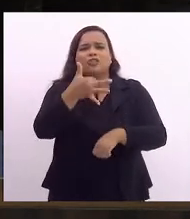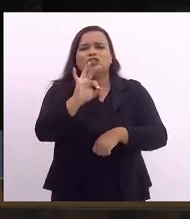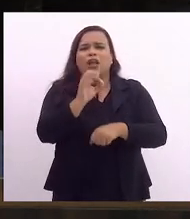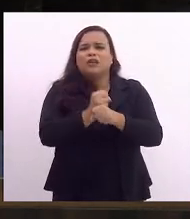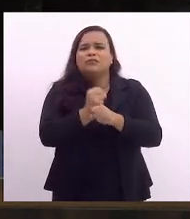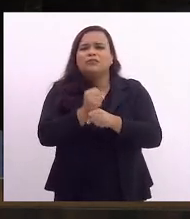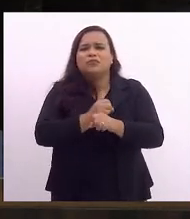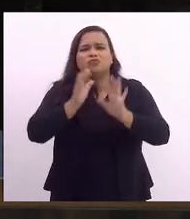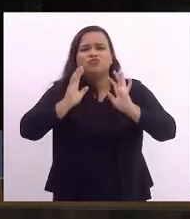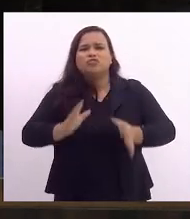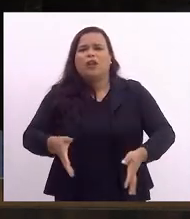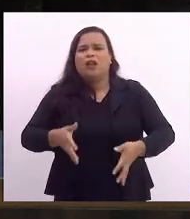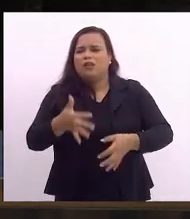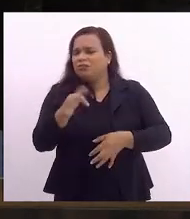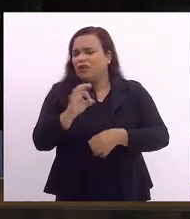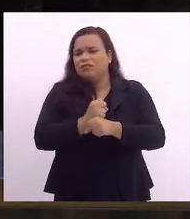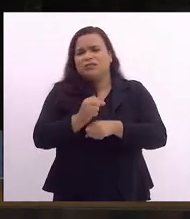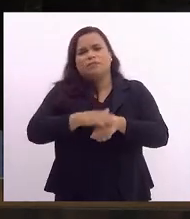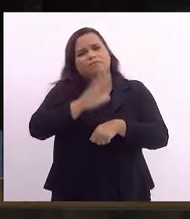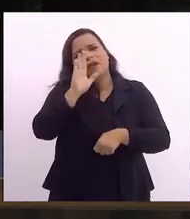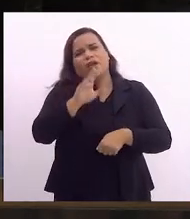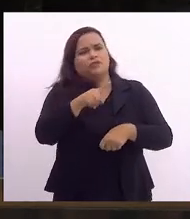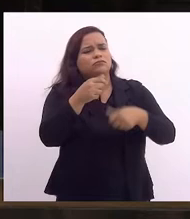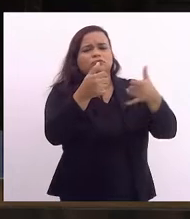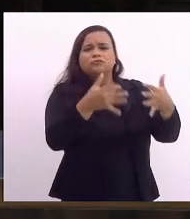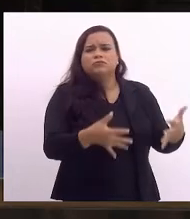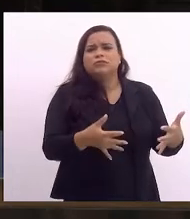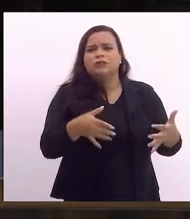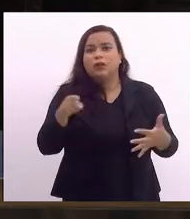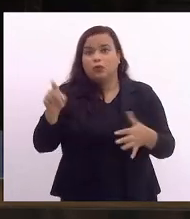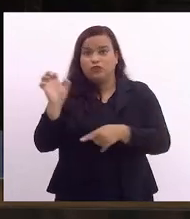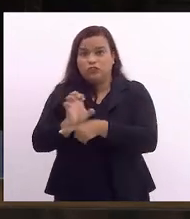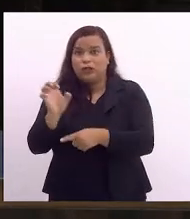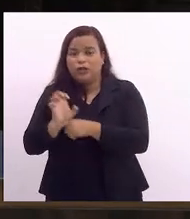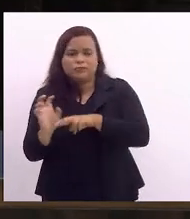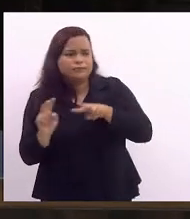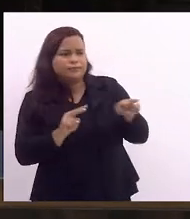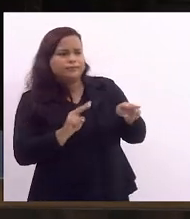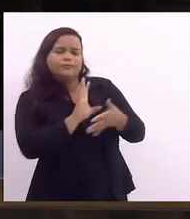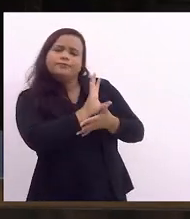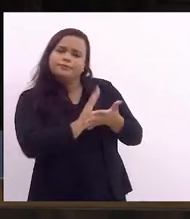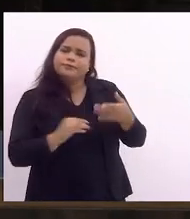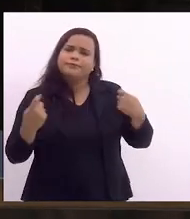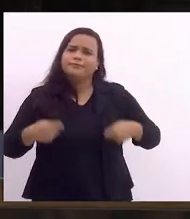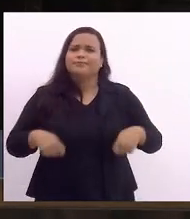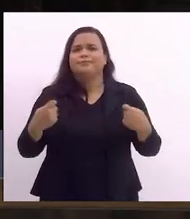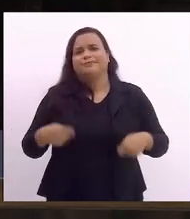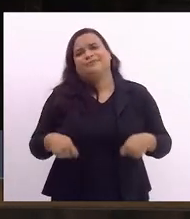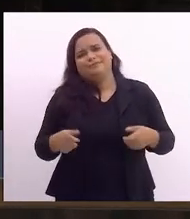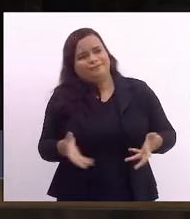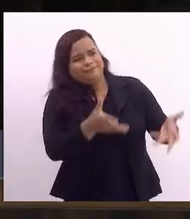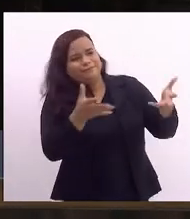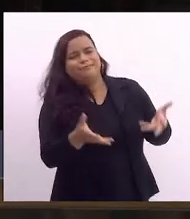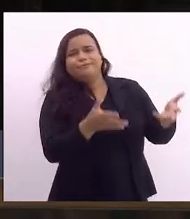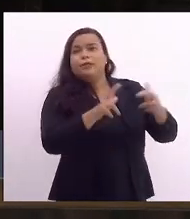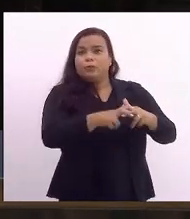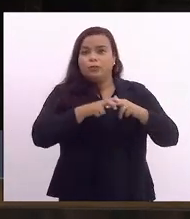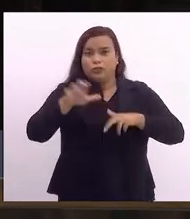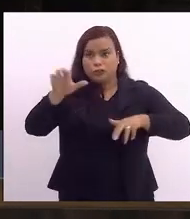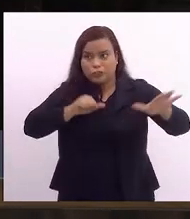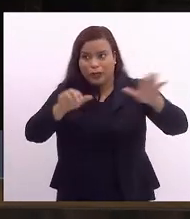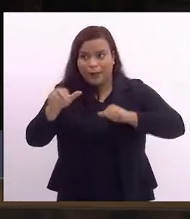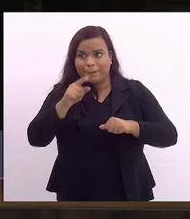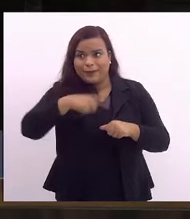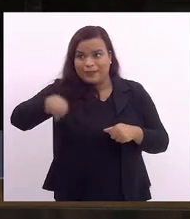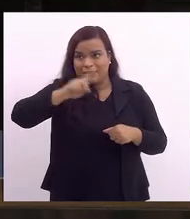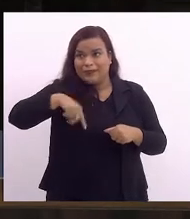e dizendo qual é o direcionamento que o Estado deva dar. Então, por isso, chamo aqui para vocês ouvirem e apreciar um